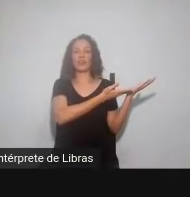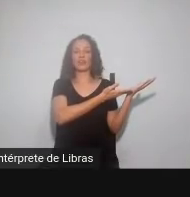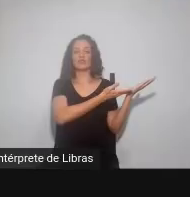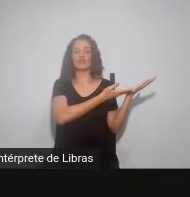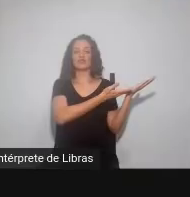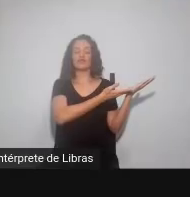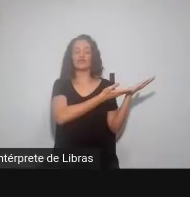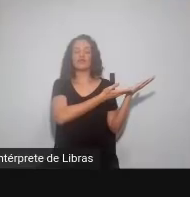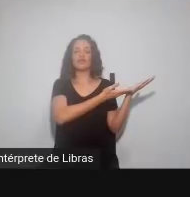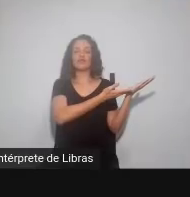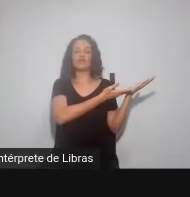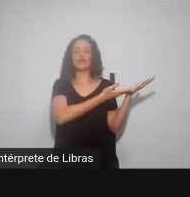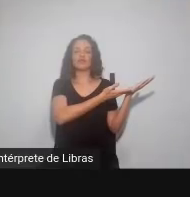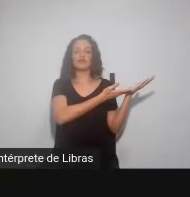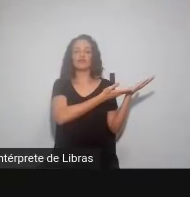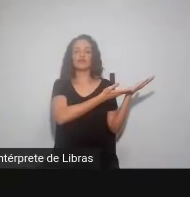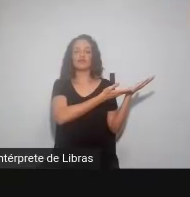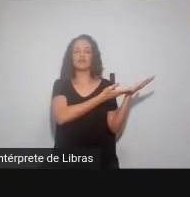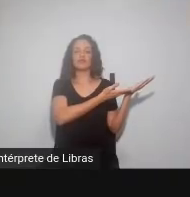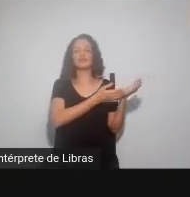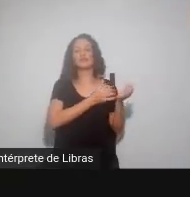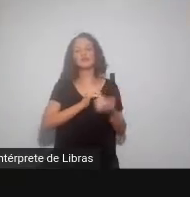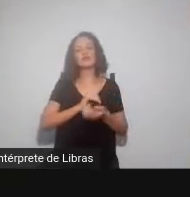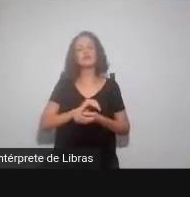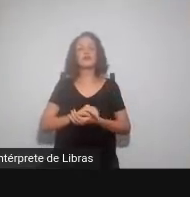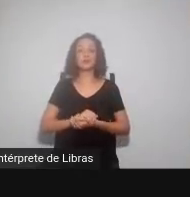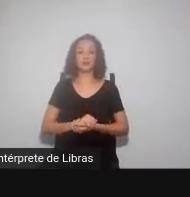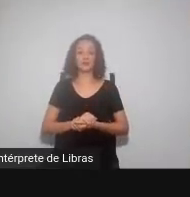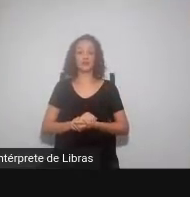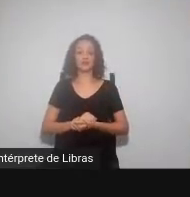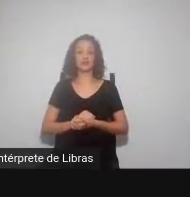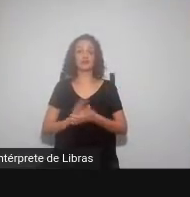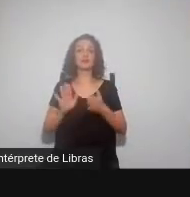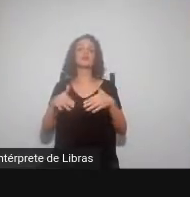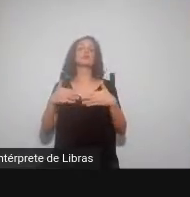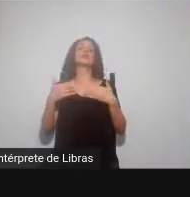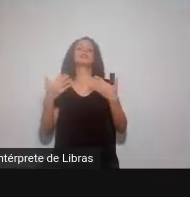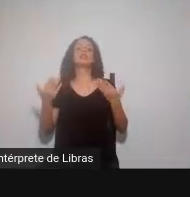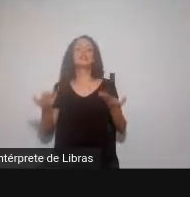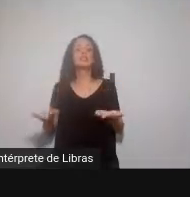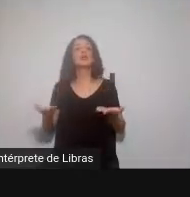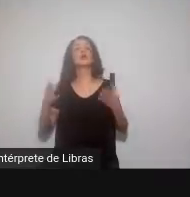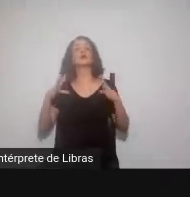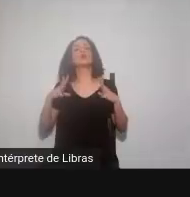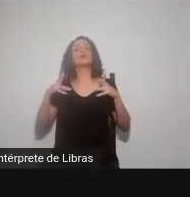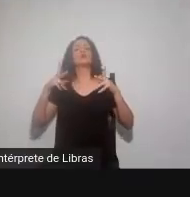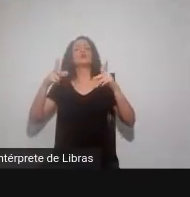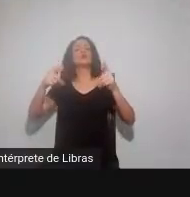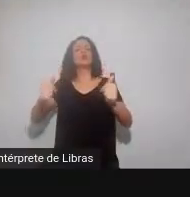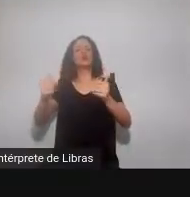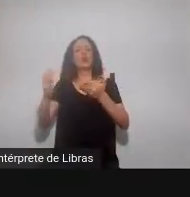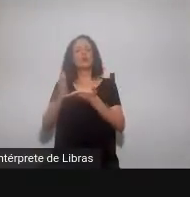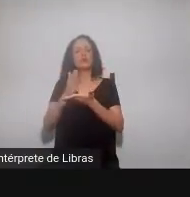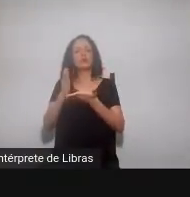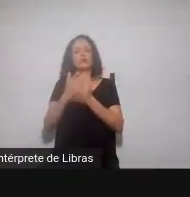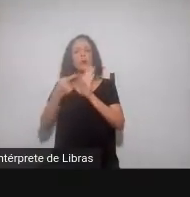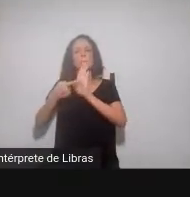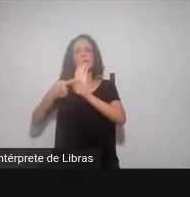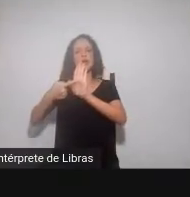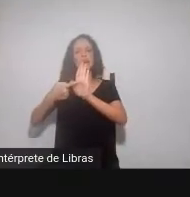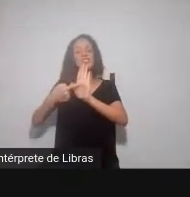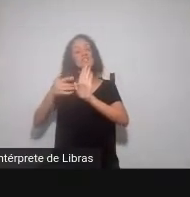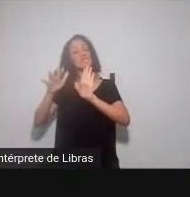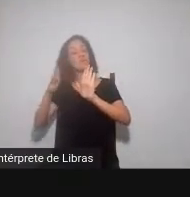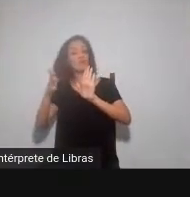e Ronaldo Simões Coelho. Então, o acervo que as professoras disponibilizam para as crianças é mais ou menos